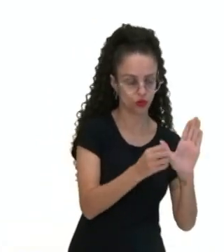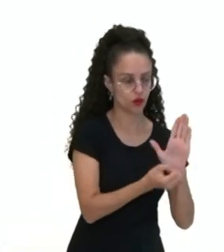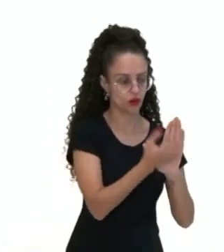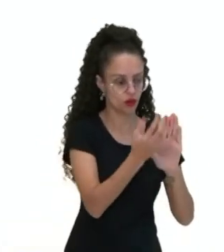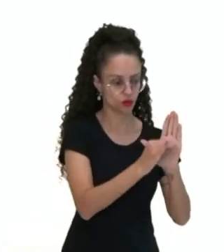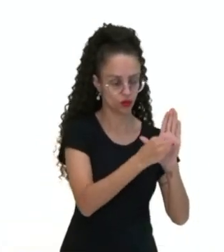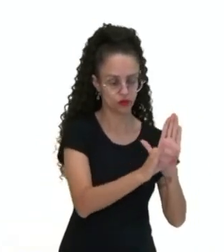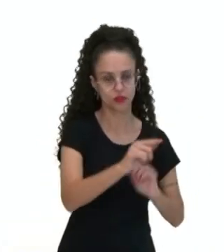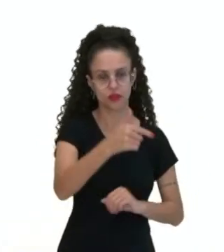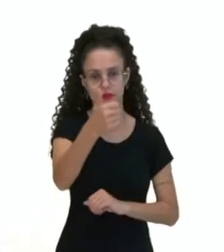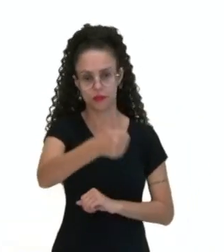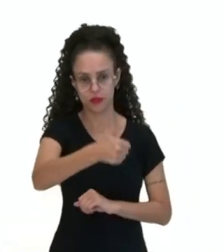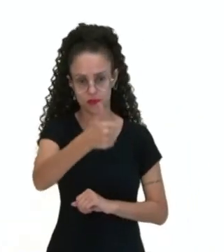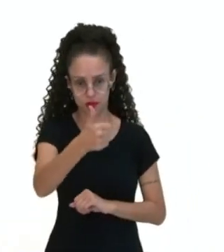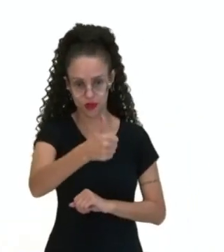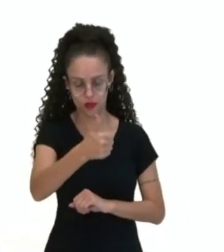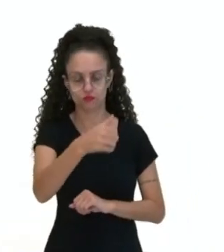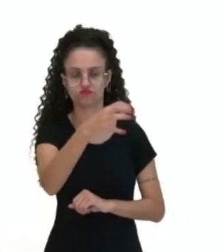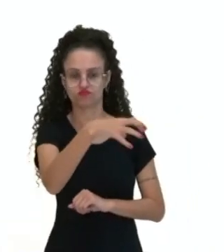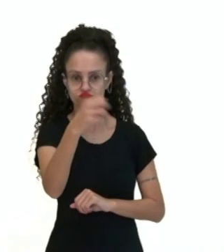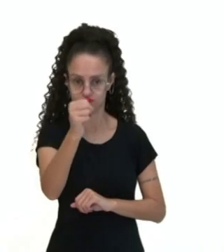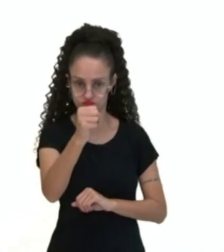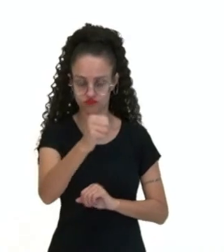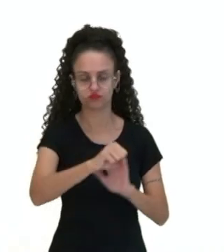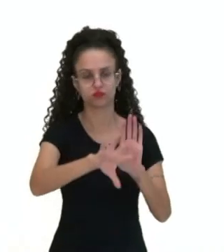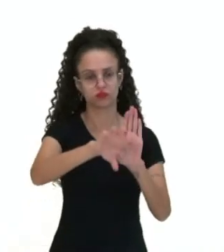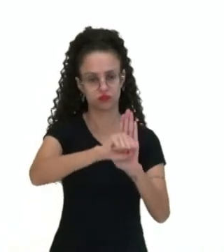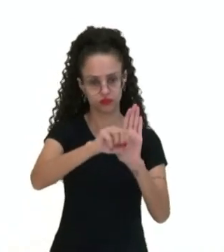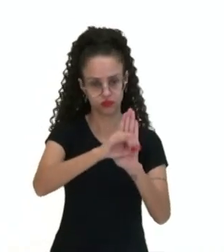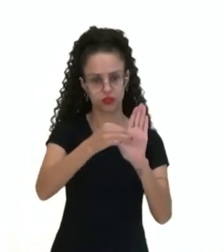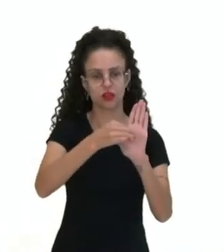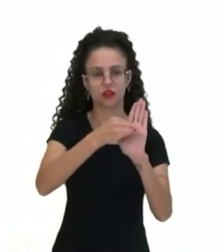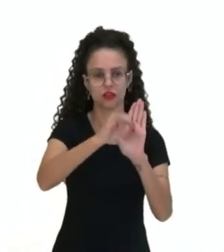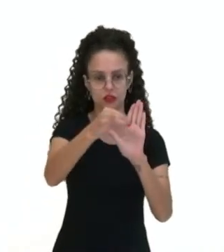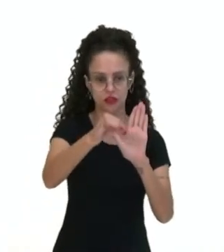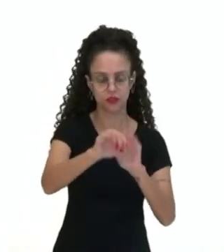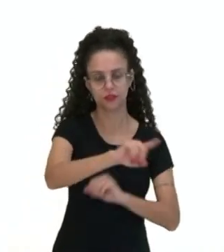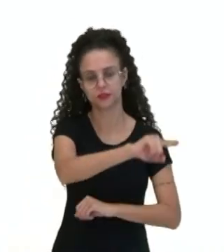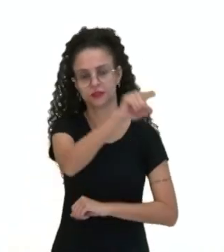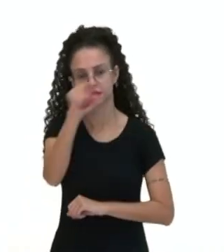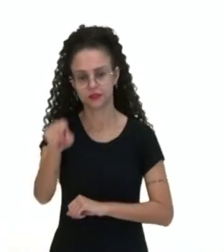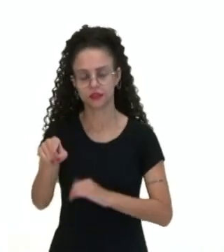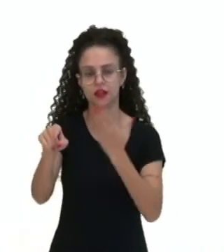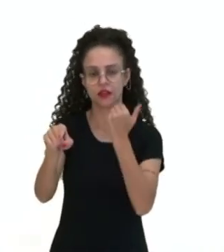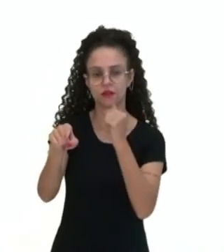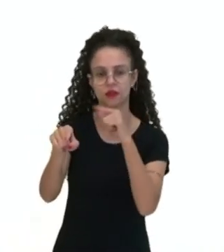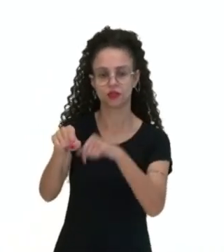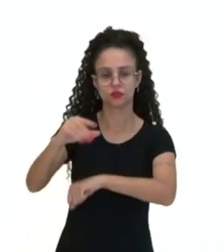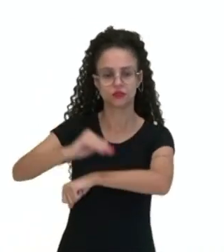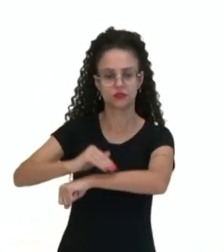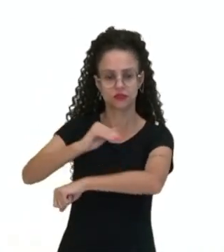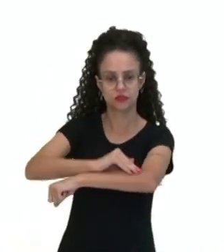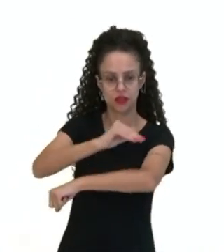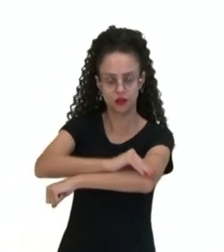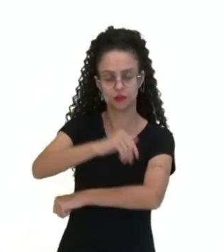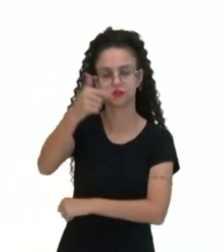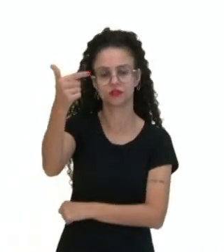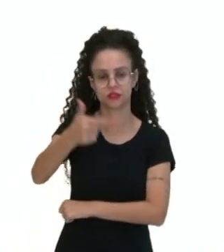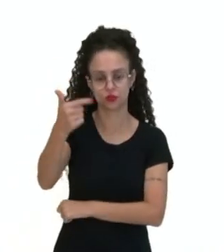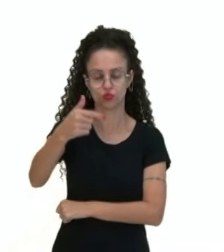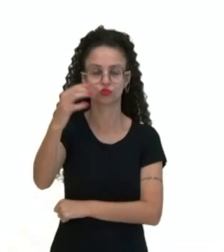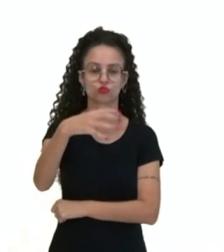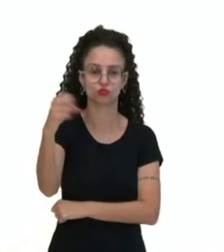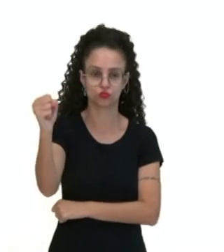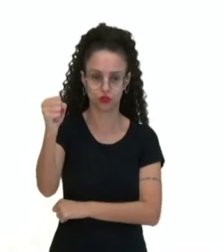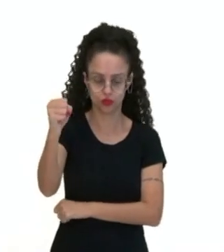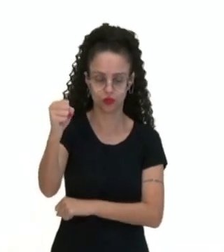consumidor heterótrofo. Então, consumidor primário, heterótrofo, ele vai servir de alimento para este sapo, que é o segundo